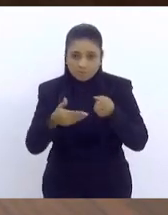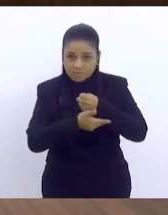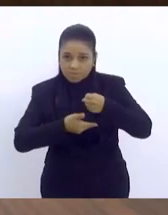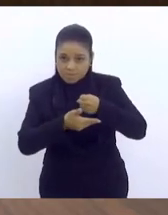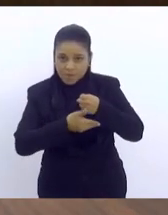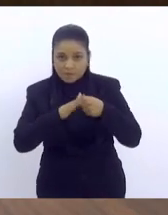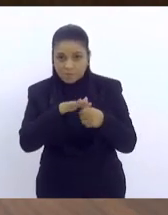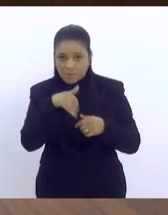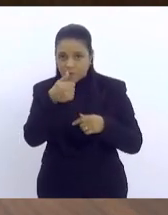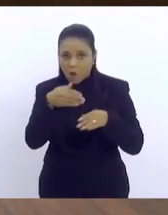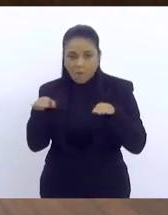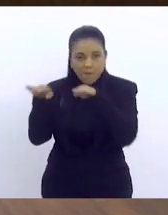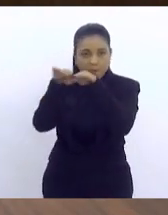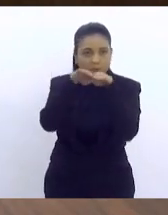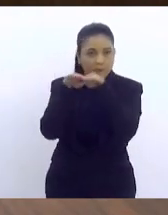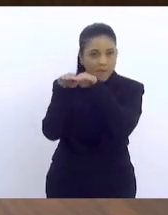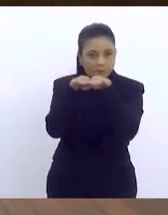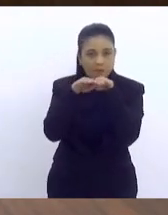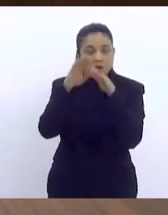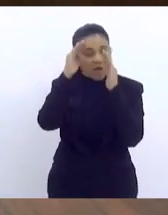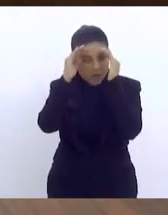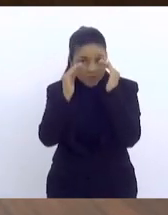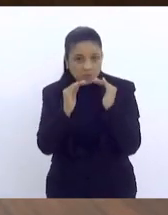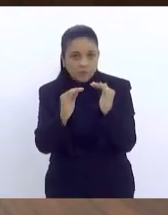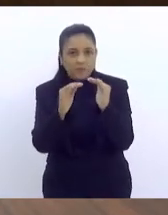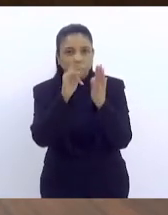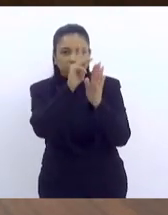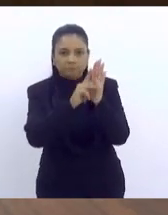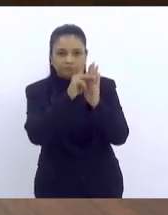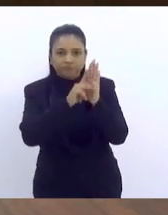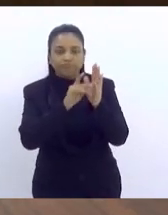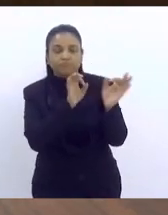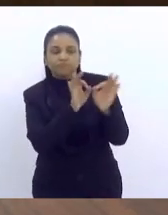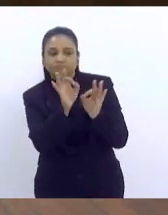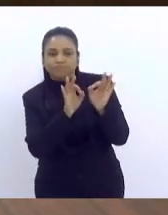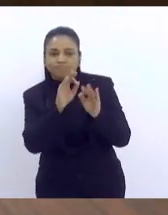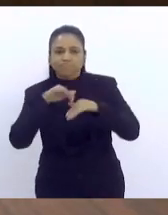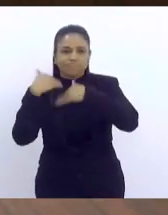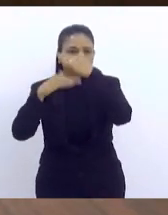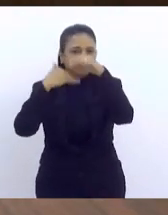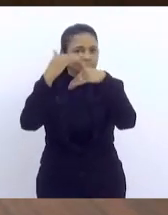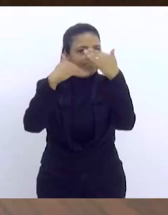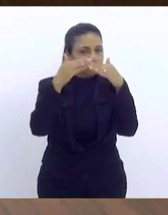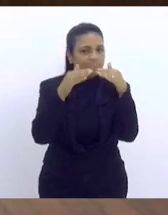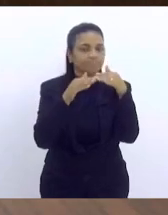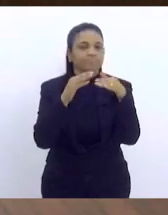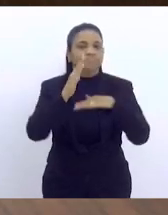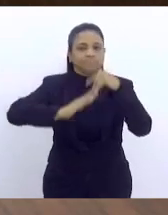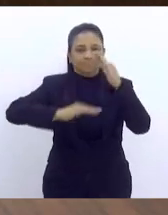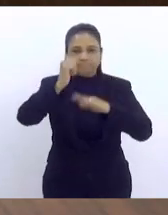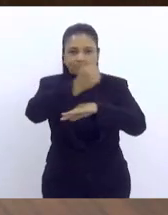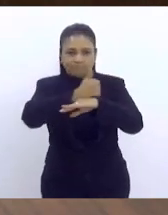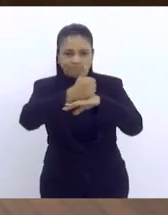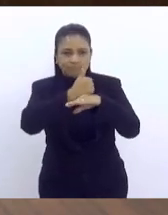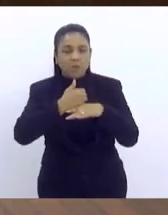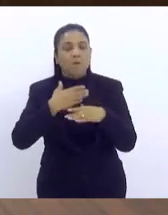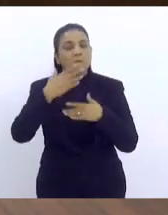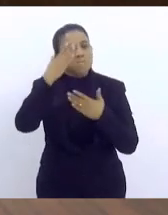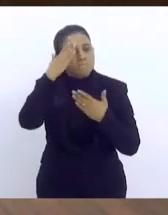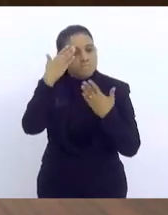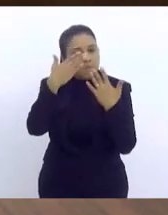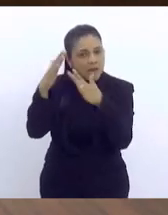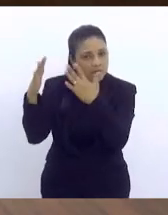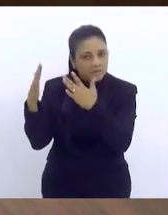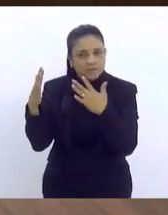os profissionais de educação respeitando o plano de cargos e salários e parabenizar e agradecer o presidente dessa casa